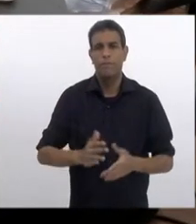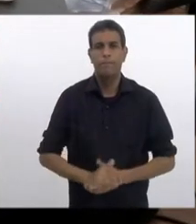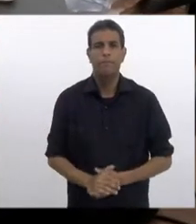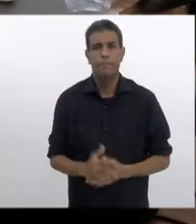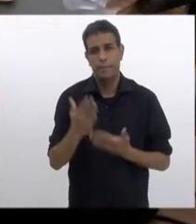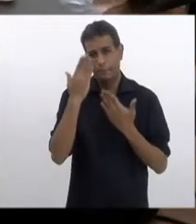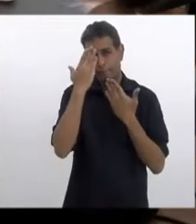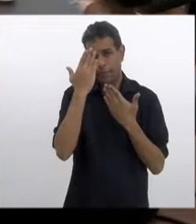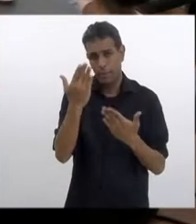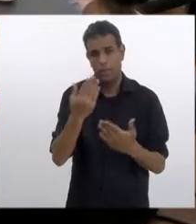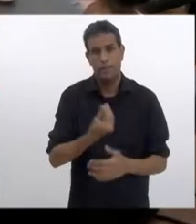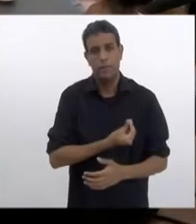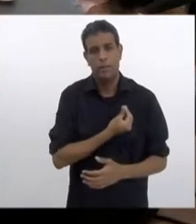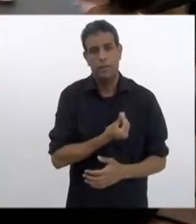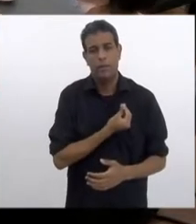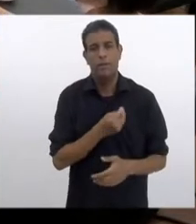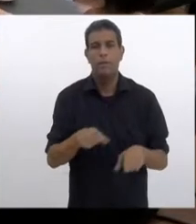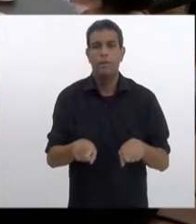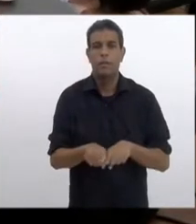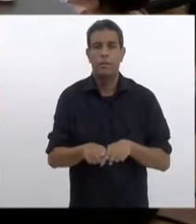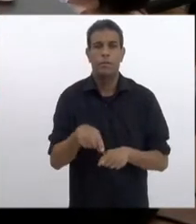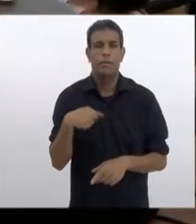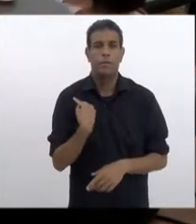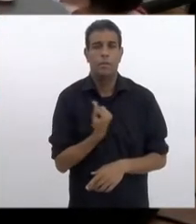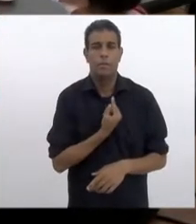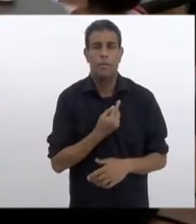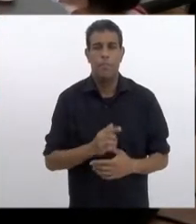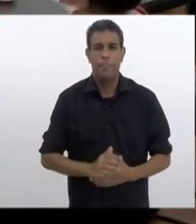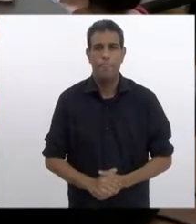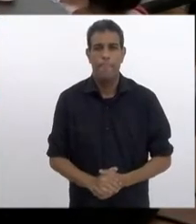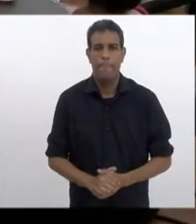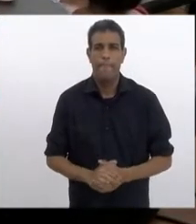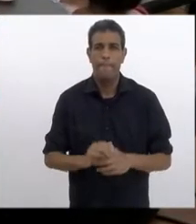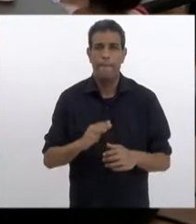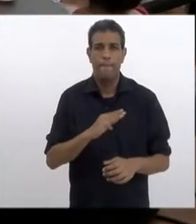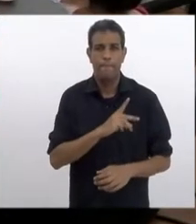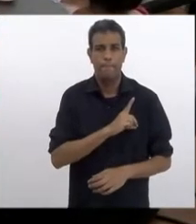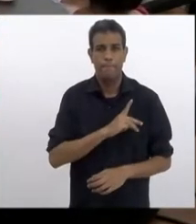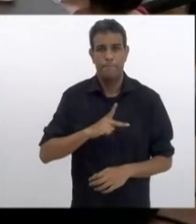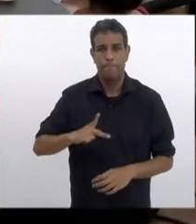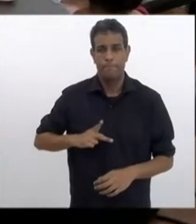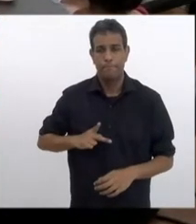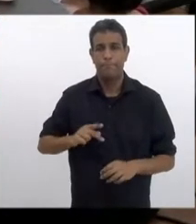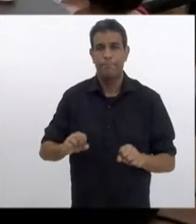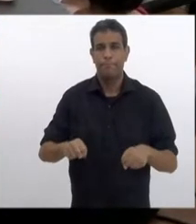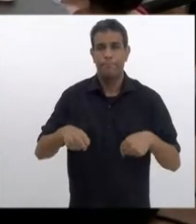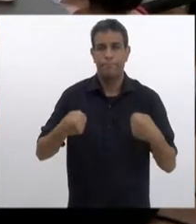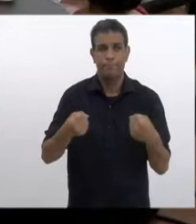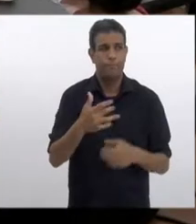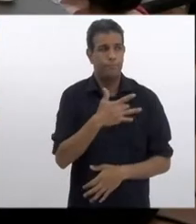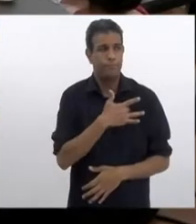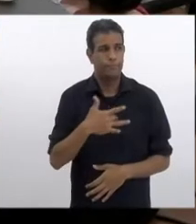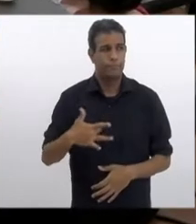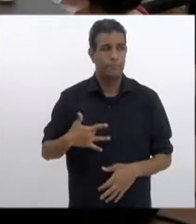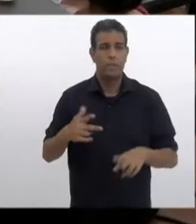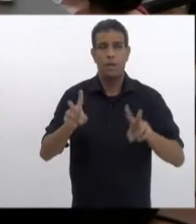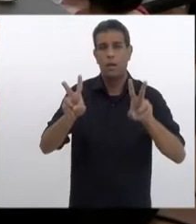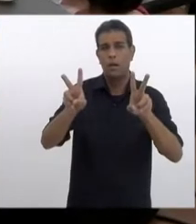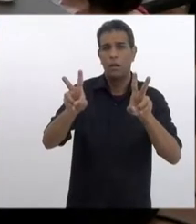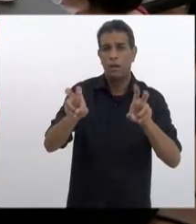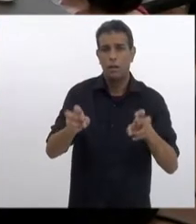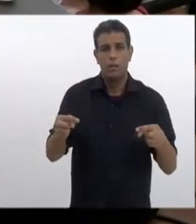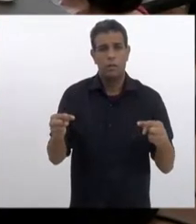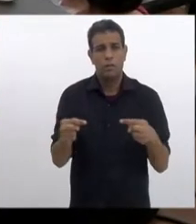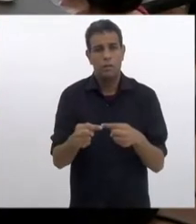Muito obrigado, doutora, em fazer parte da nossa reunião. A Defensoria Pública, coordenadora de saúde e tutela coletiva,